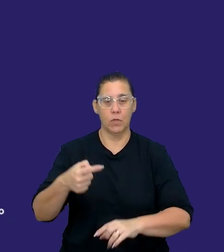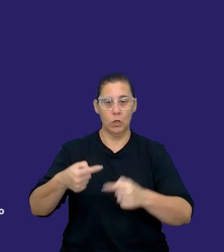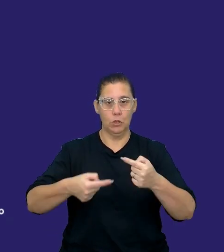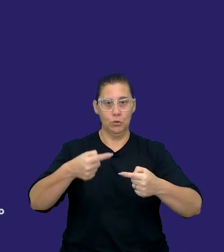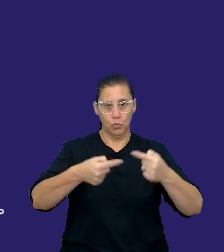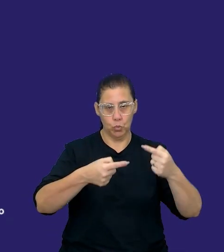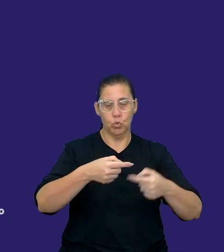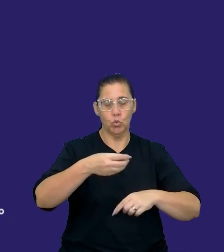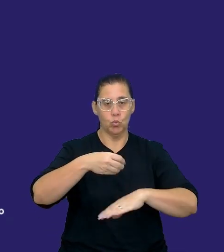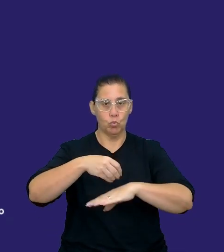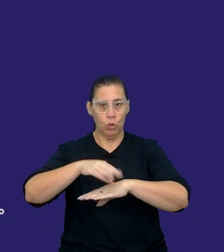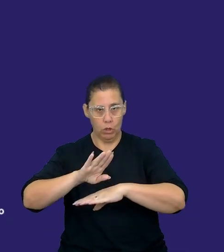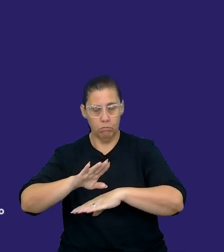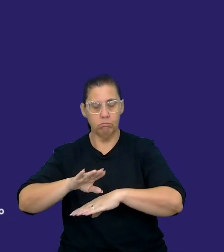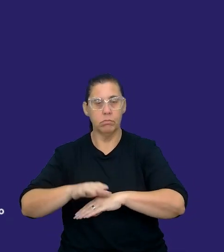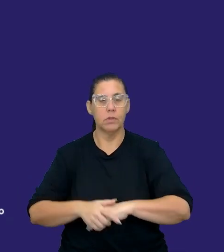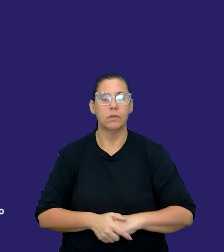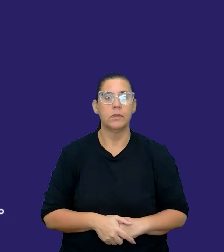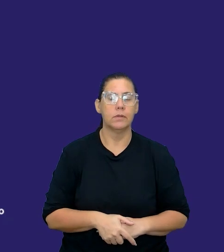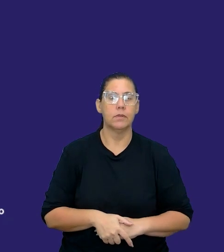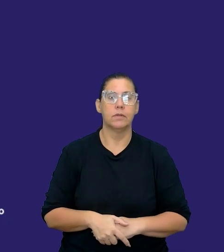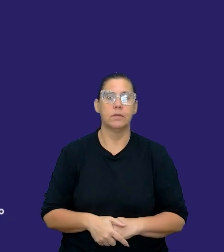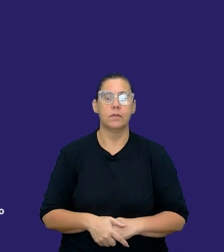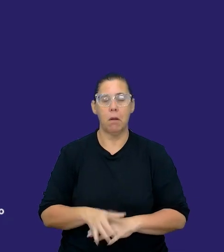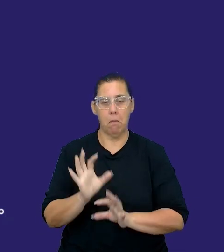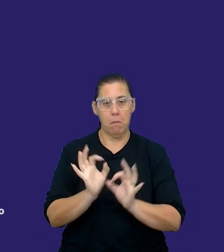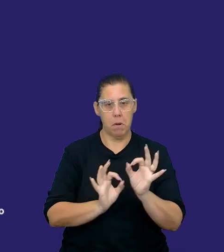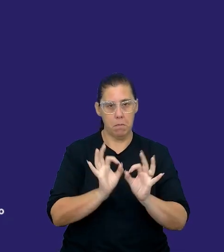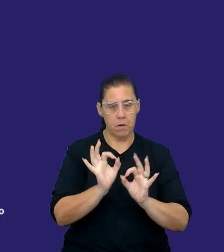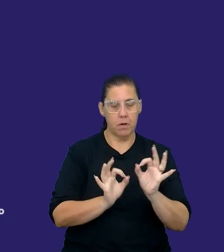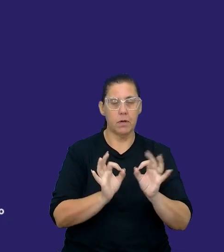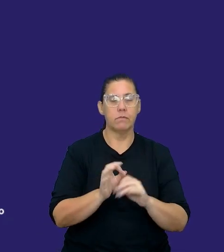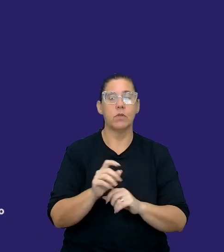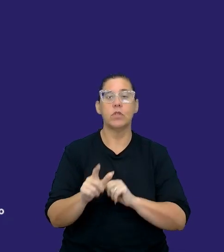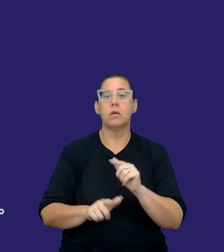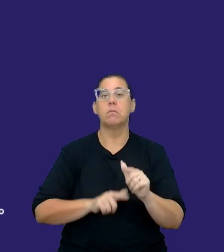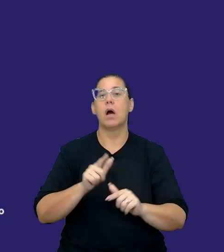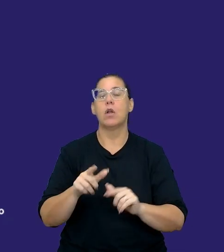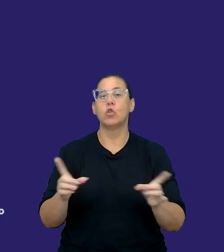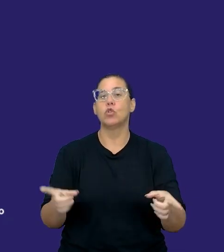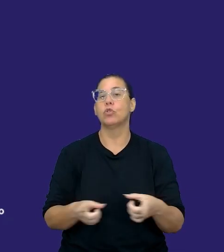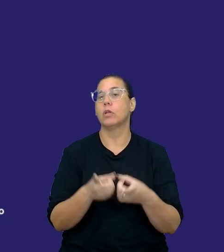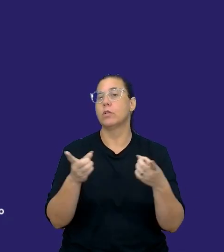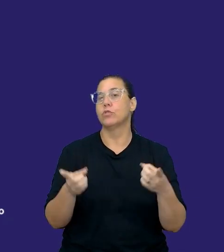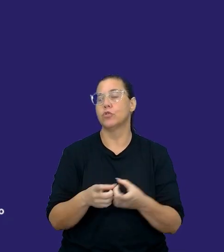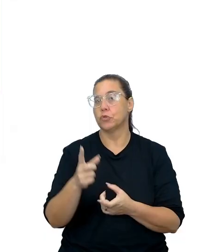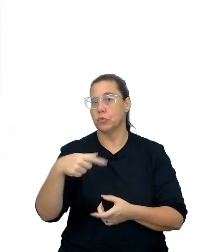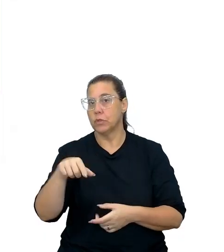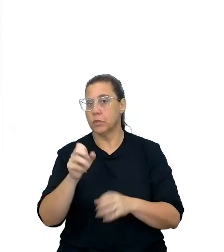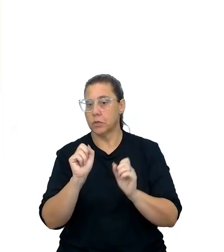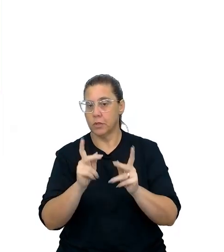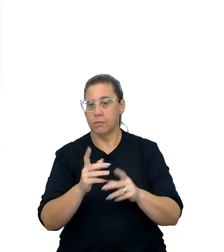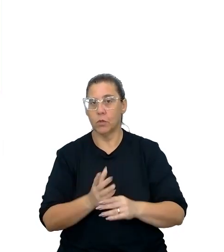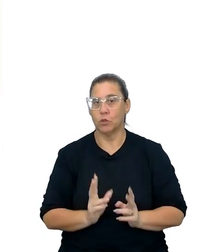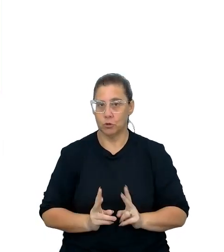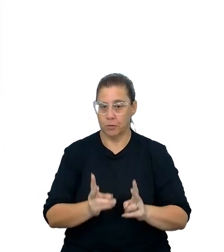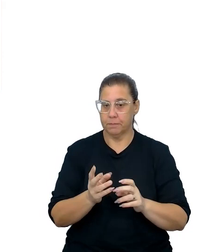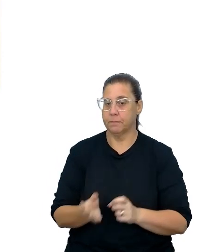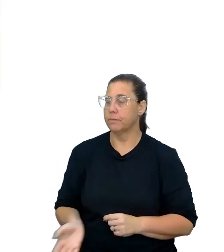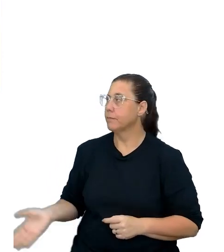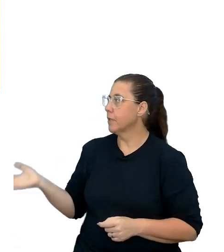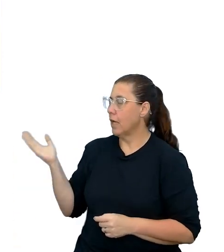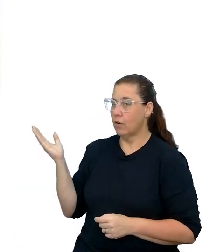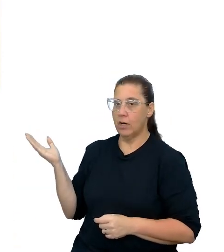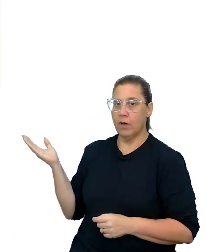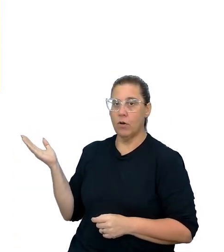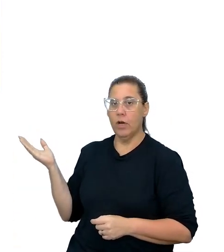discutir algumas sugestões para o planejamento do trabalho didático aí de vocês. Então, seguindo.